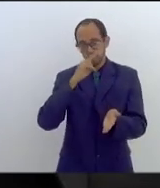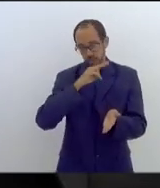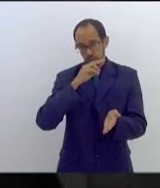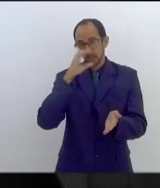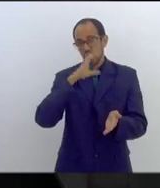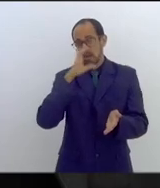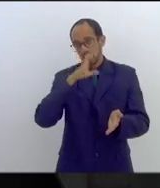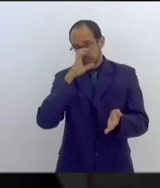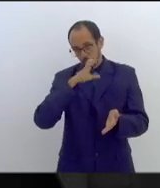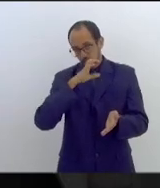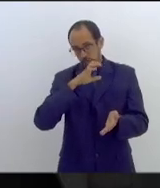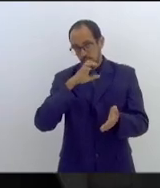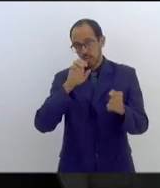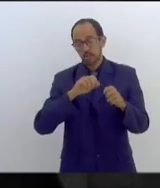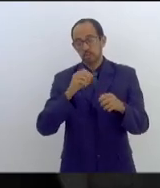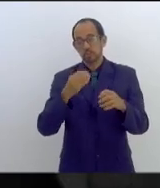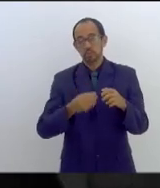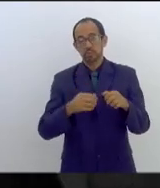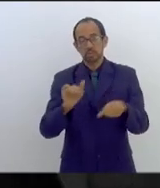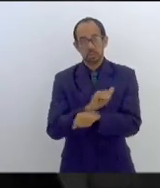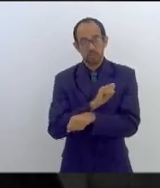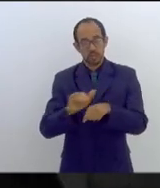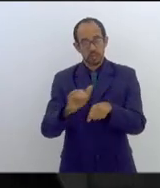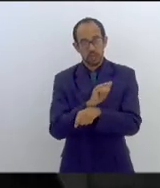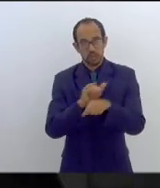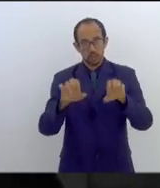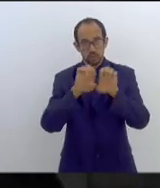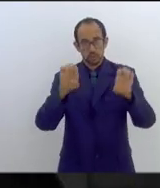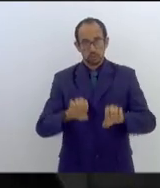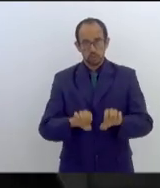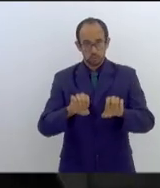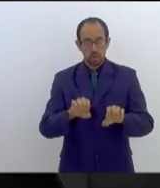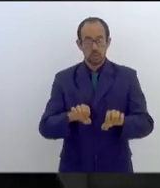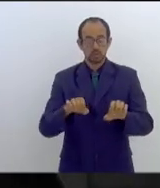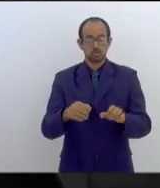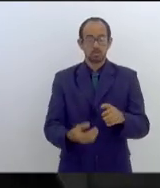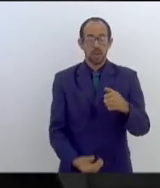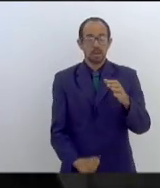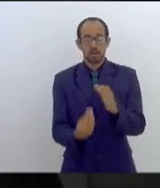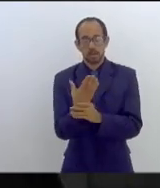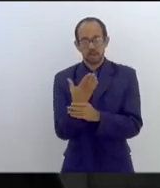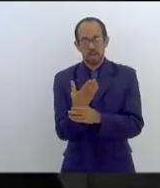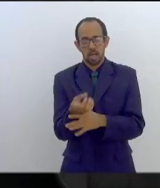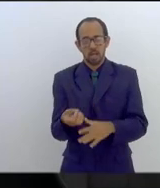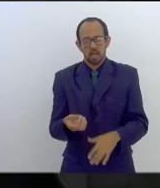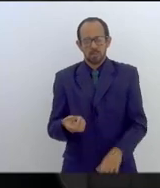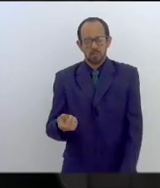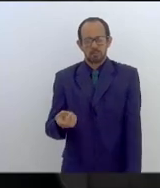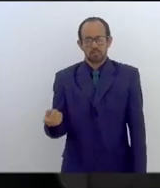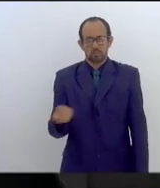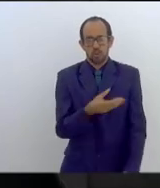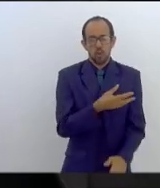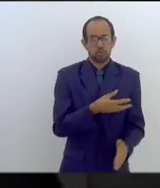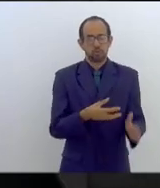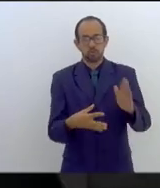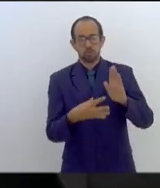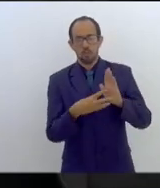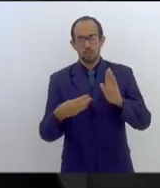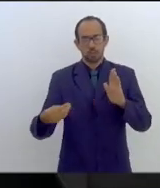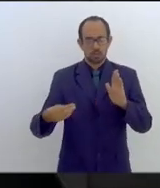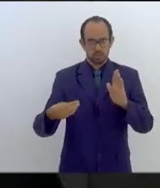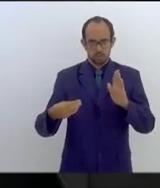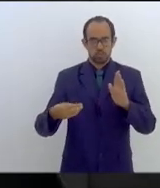também alternativas estruturantes para redefinir a forma, o formato, a modelagem